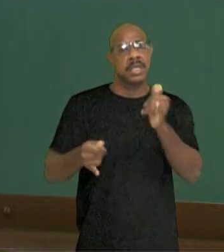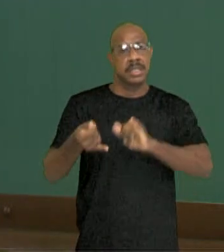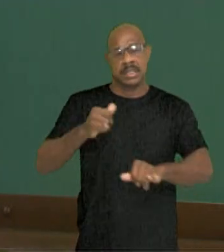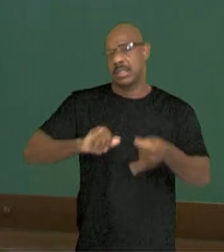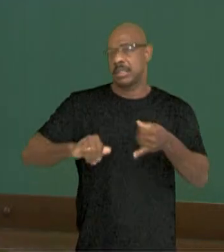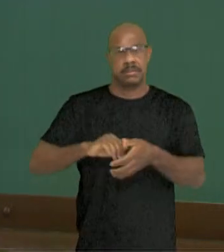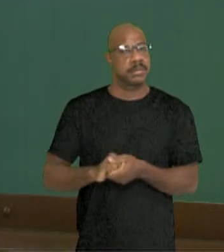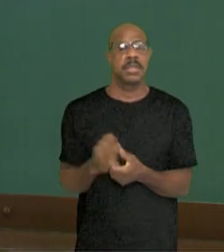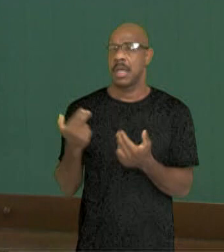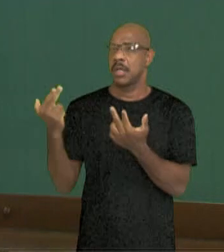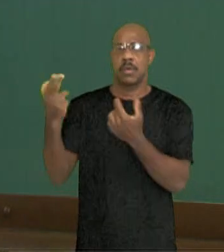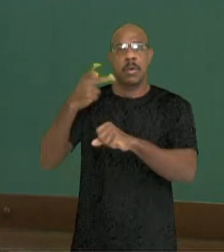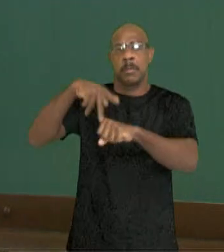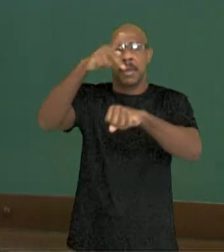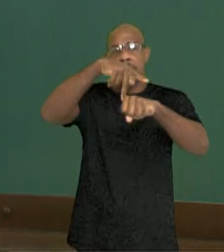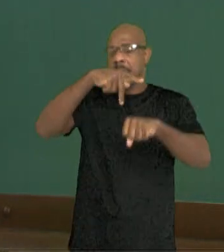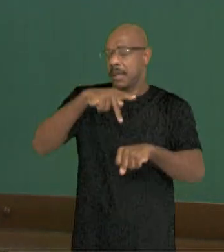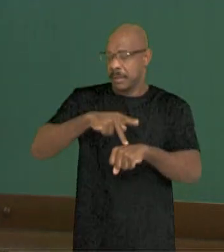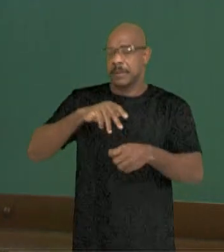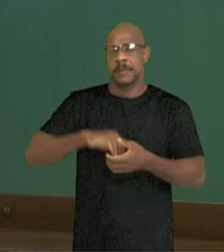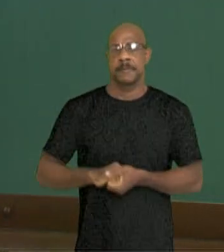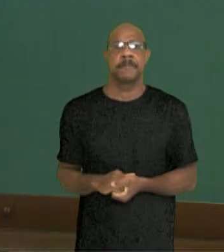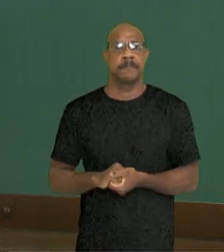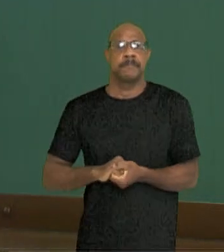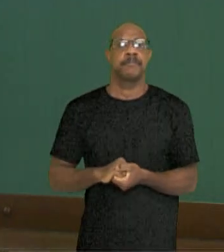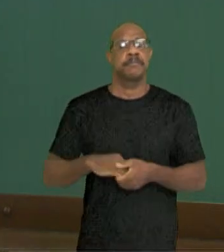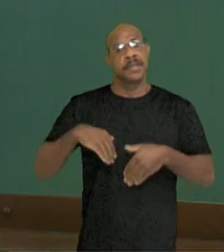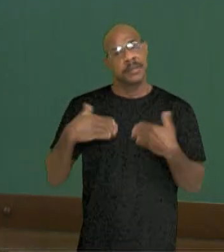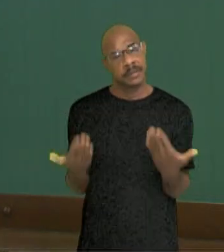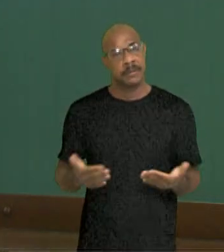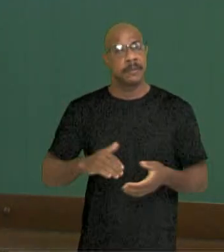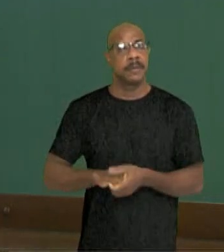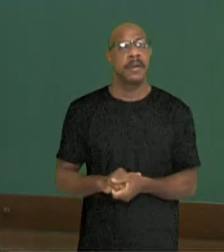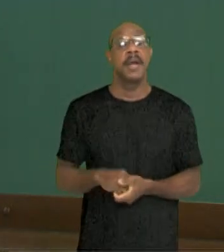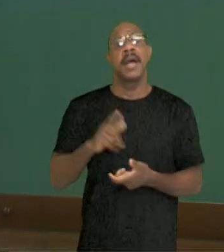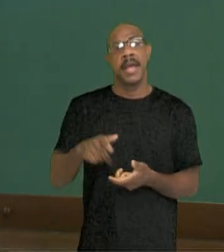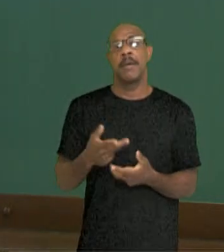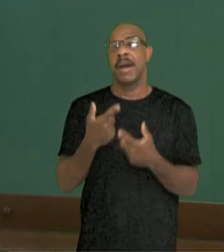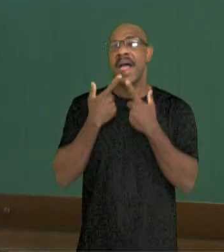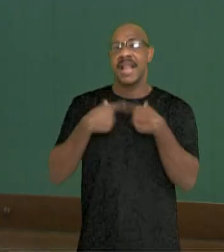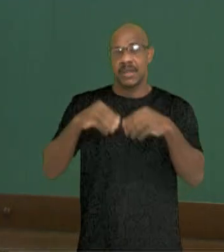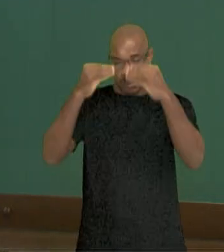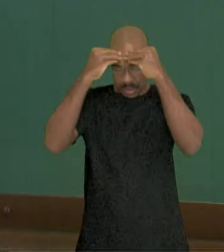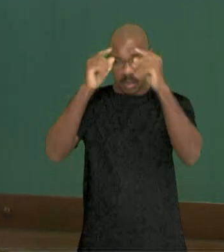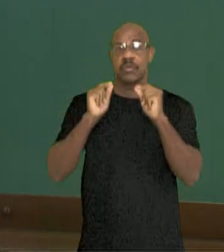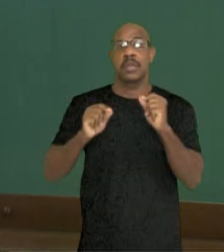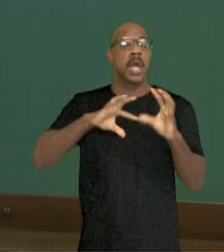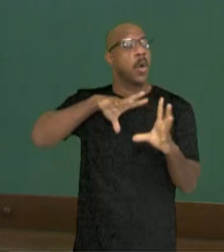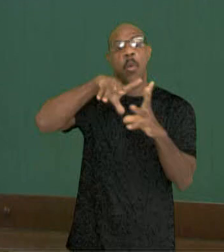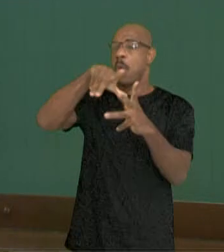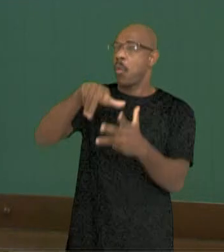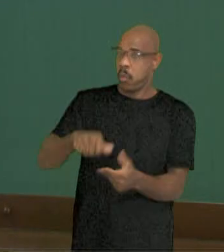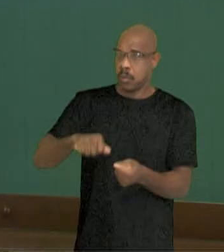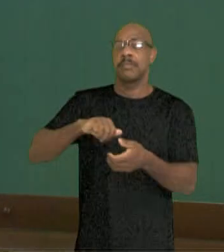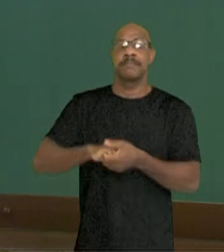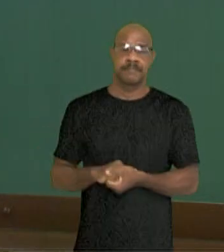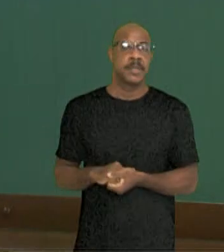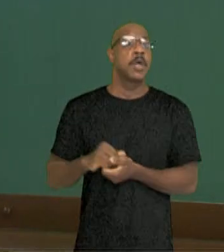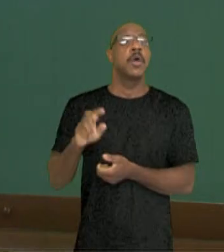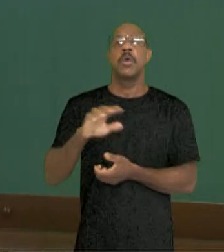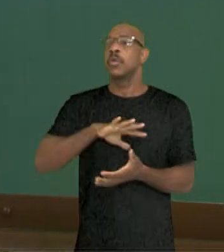cristalizada, fundamentada como nós a temos. Então, é uma linguagem universal, uma linguagem